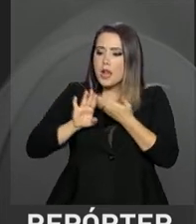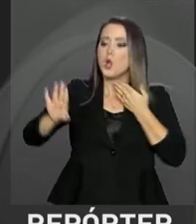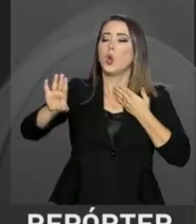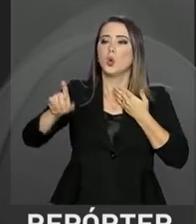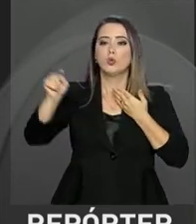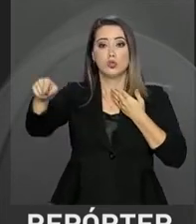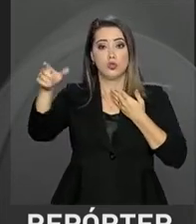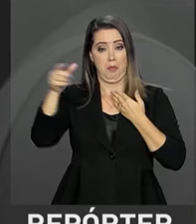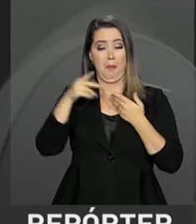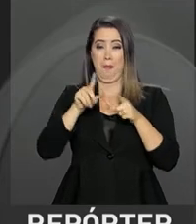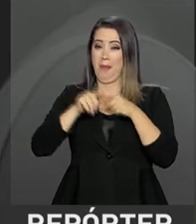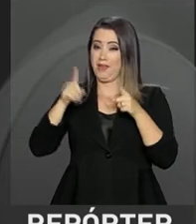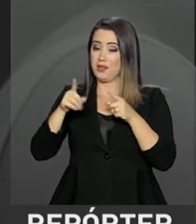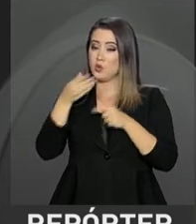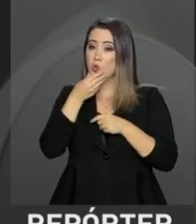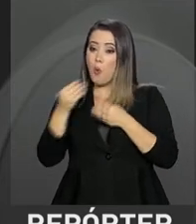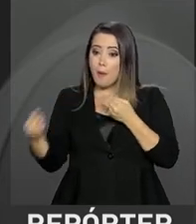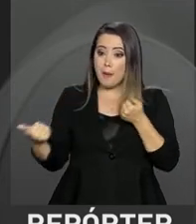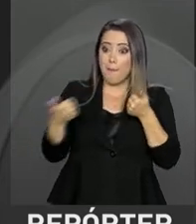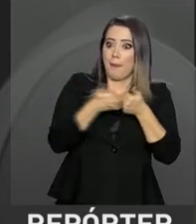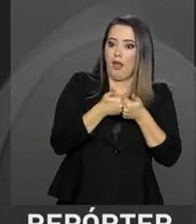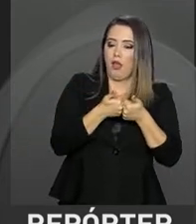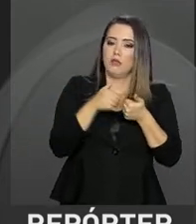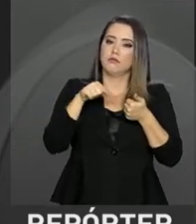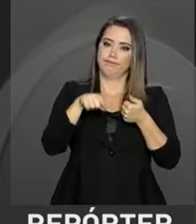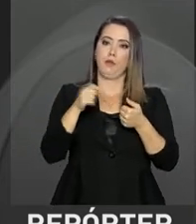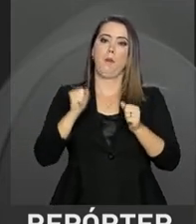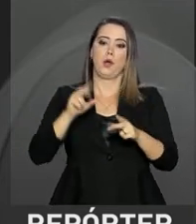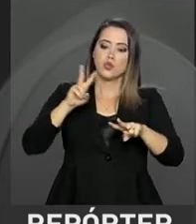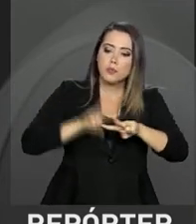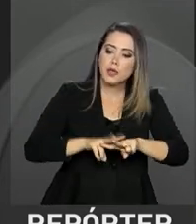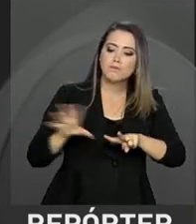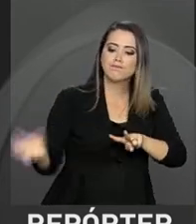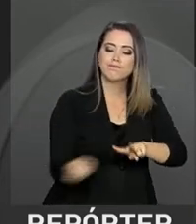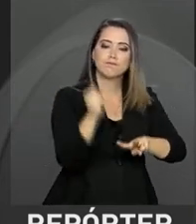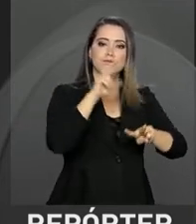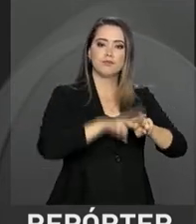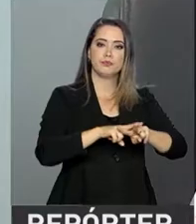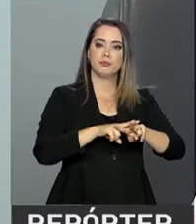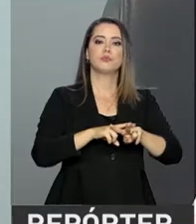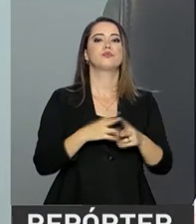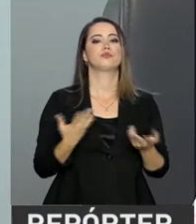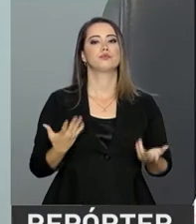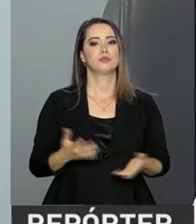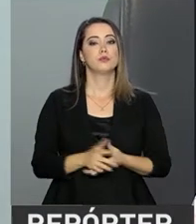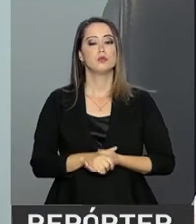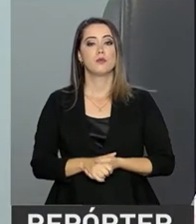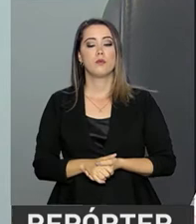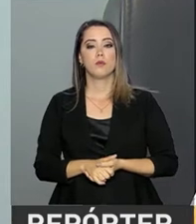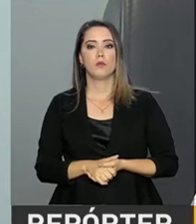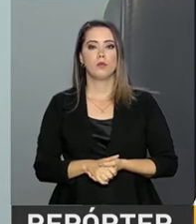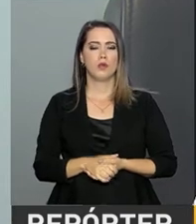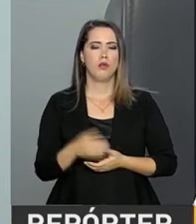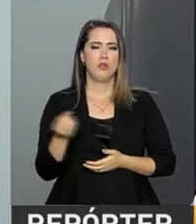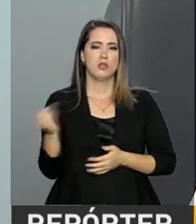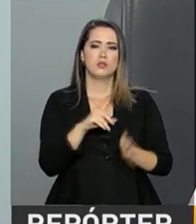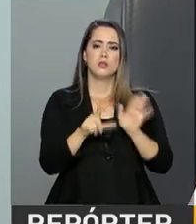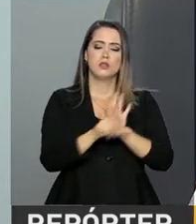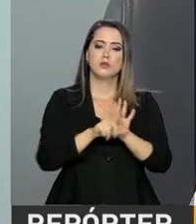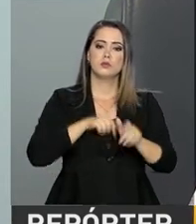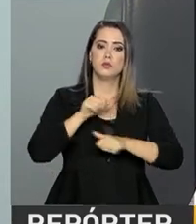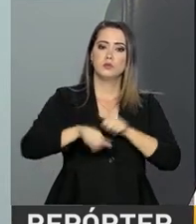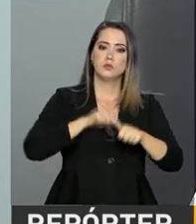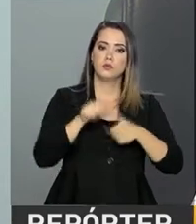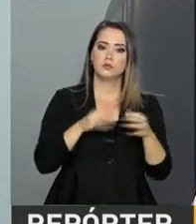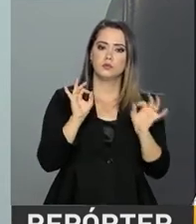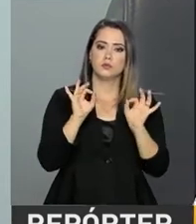cumprir essa determinação pode pegar de três meses a dois anos de detenção essa lei nova transformou de